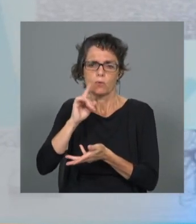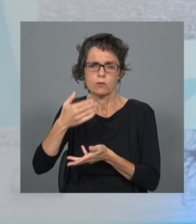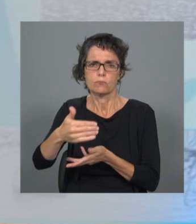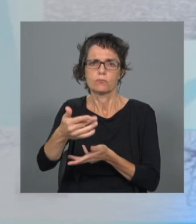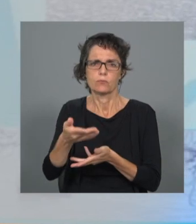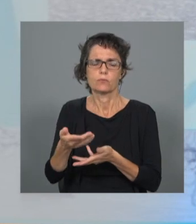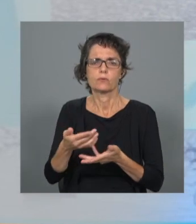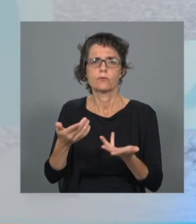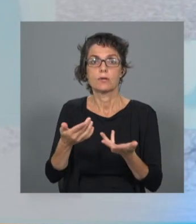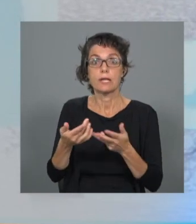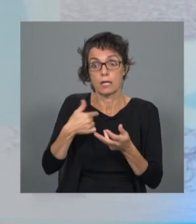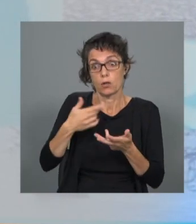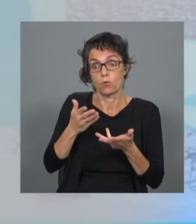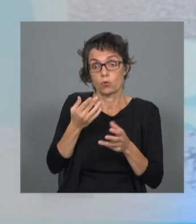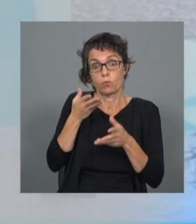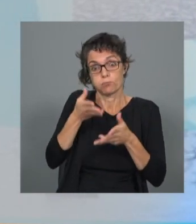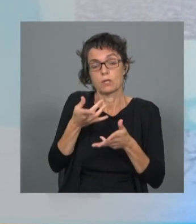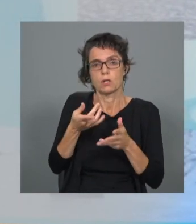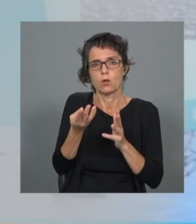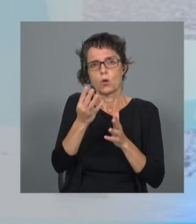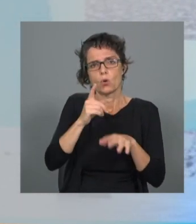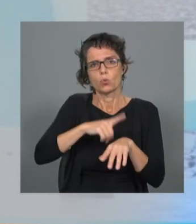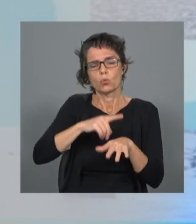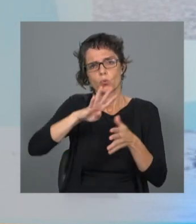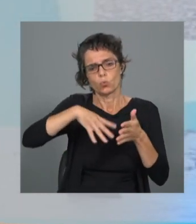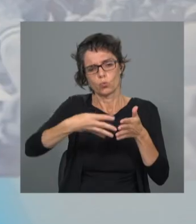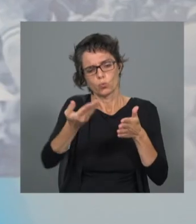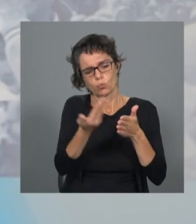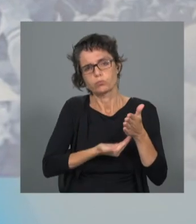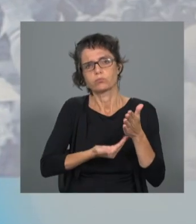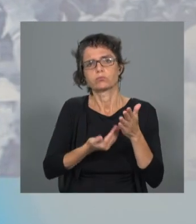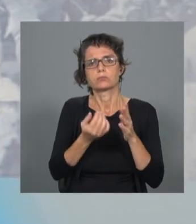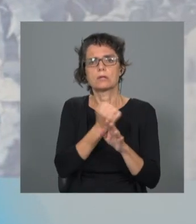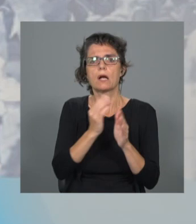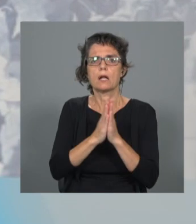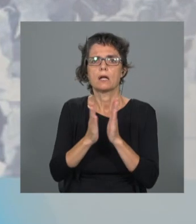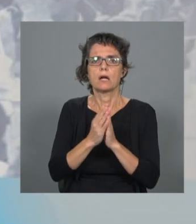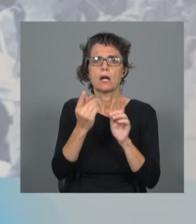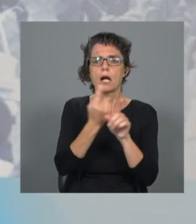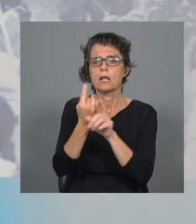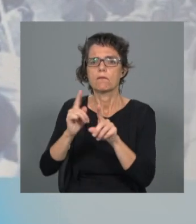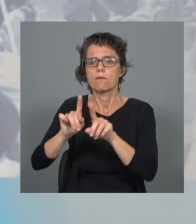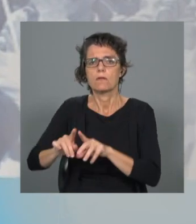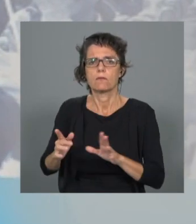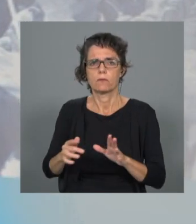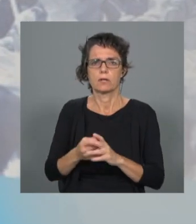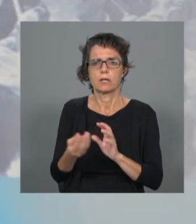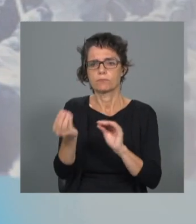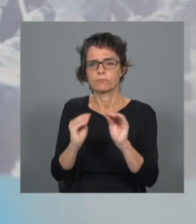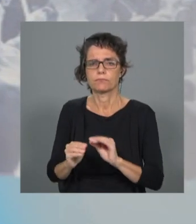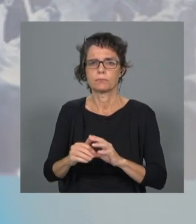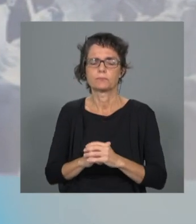preparar, estou neste momento até a fazer o próprio calendário da paróquia, um bocadinho a agendar, coisa que o ano passado não tinha feito. E nota-se,